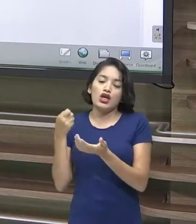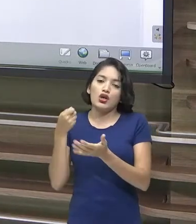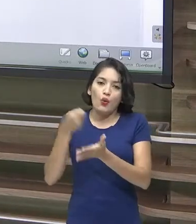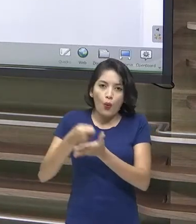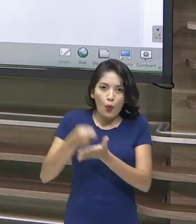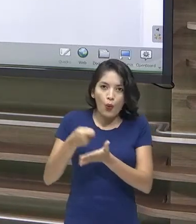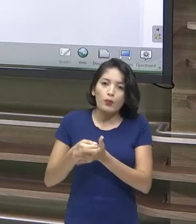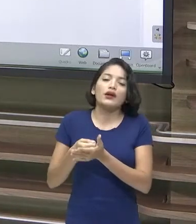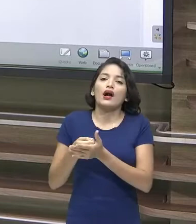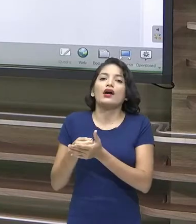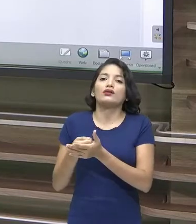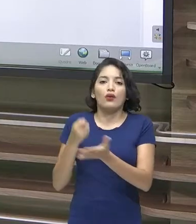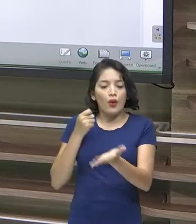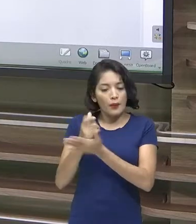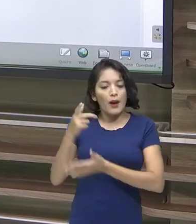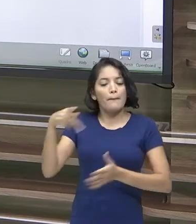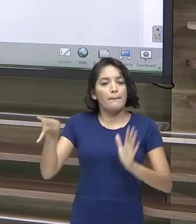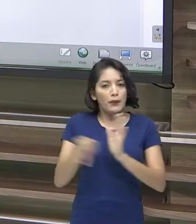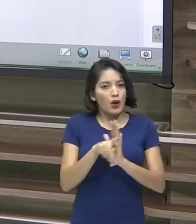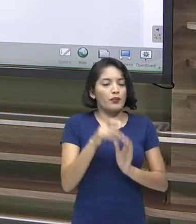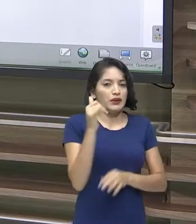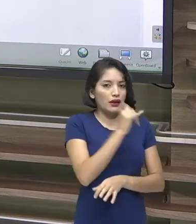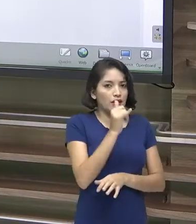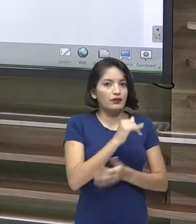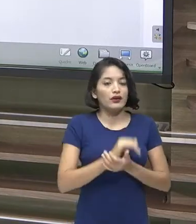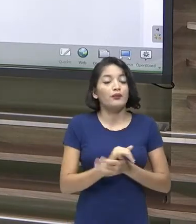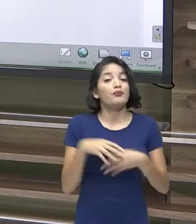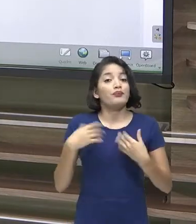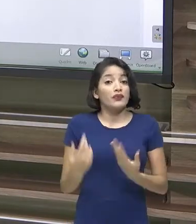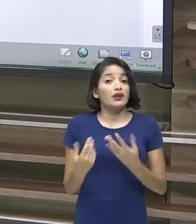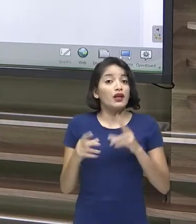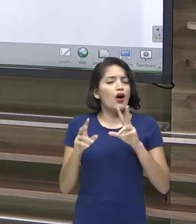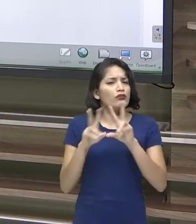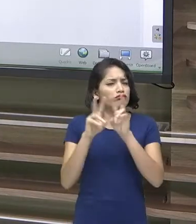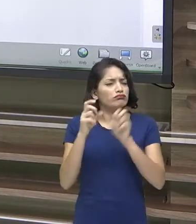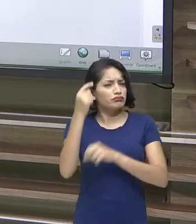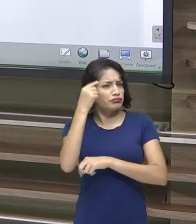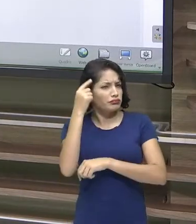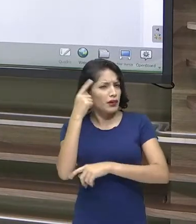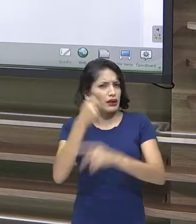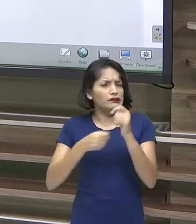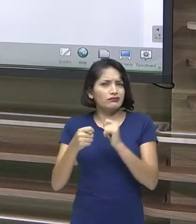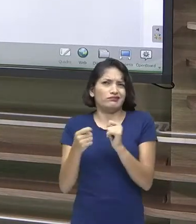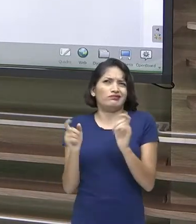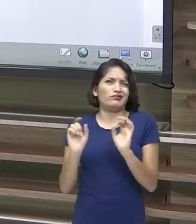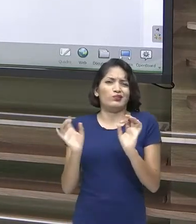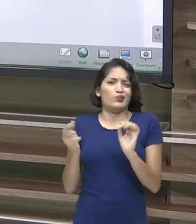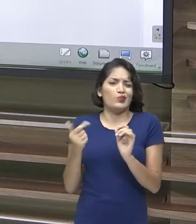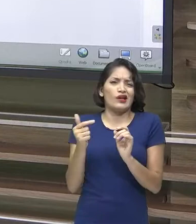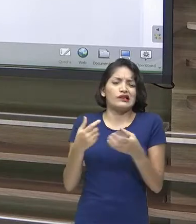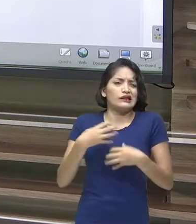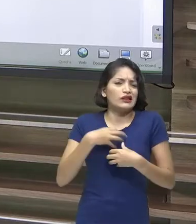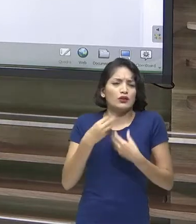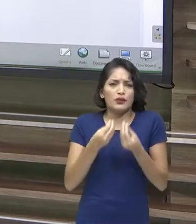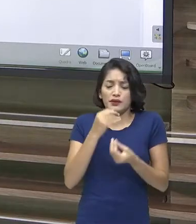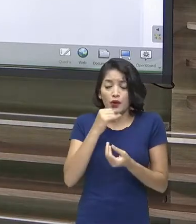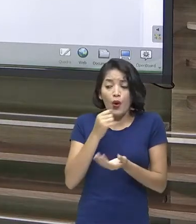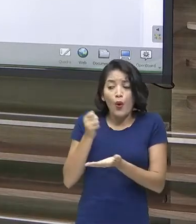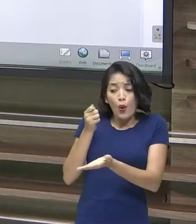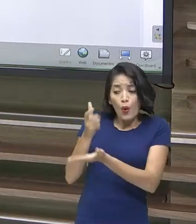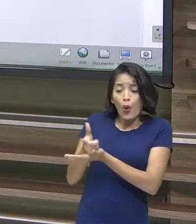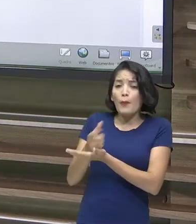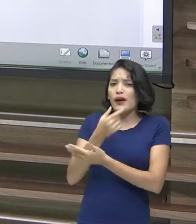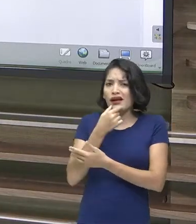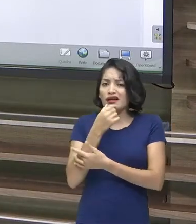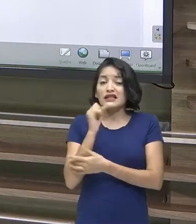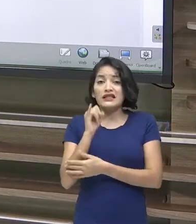o chá vindo da Inglaterra. O que, economicamente, na visão do colono, não faz muito sentido, né? Como é que eu vou comprar o chá inglês